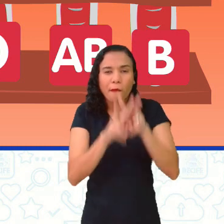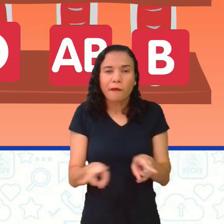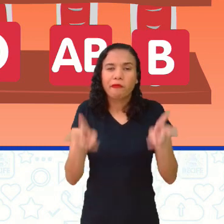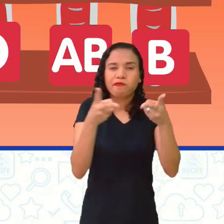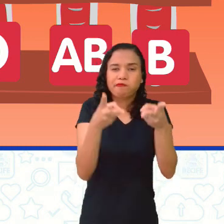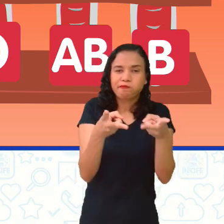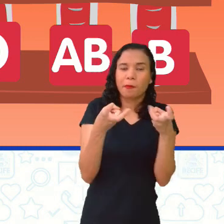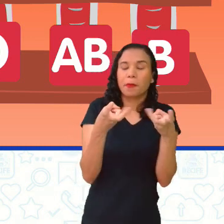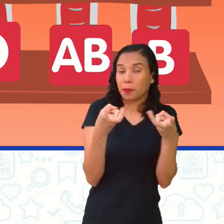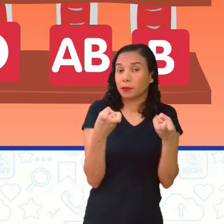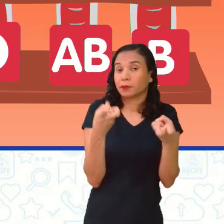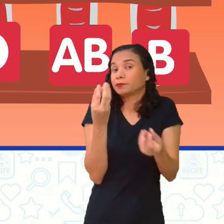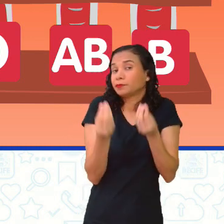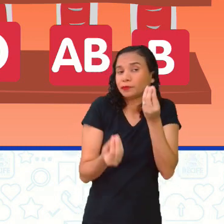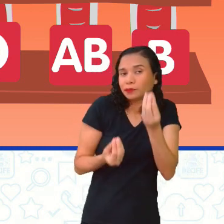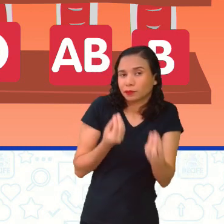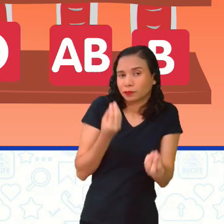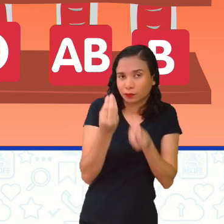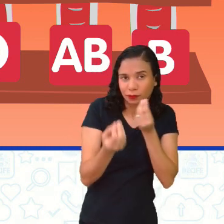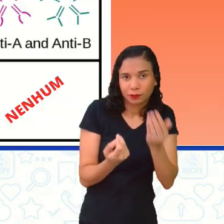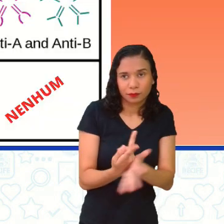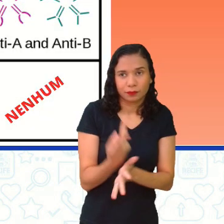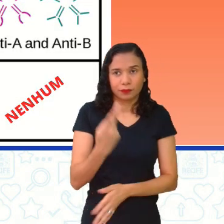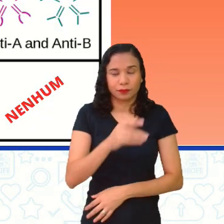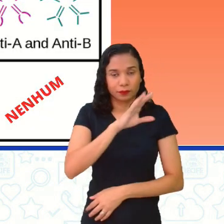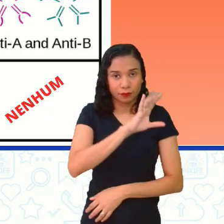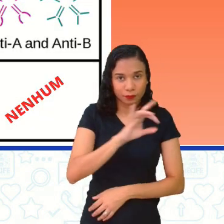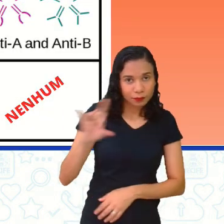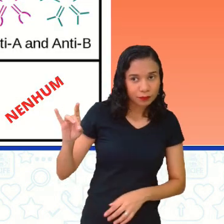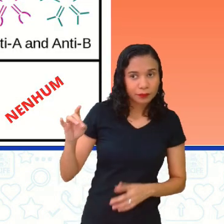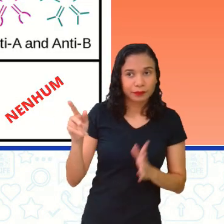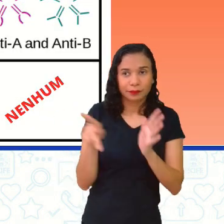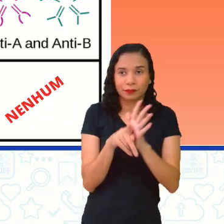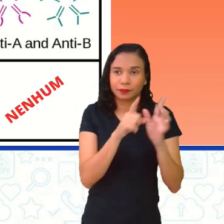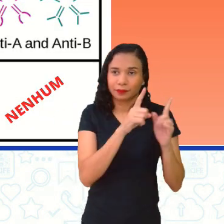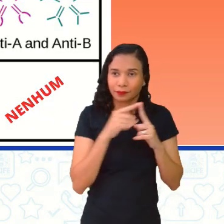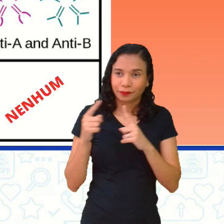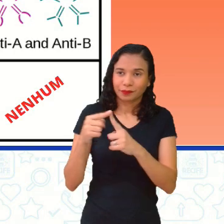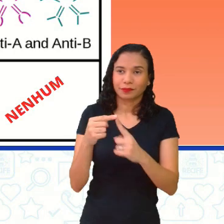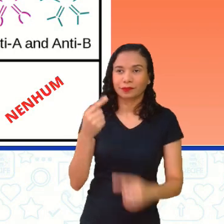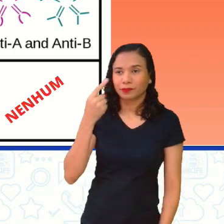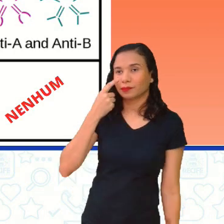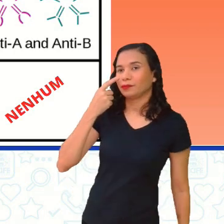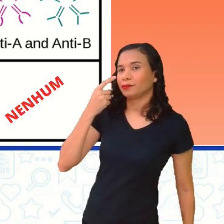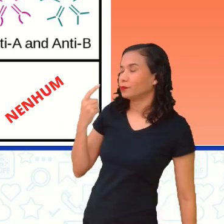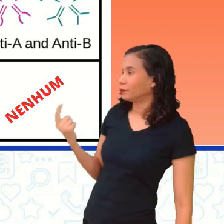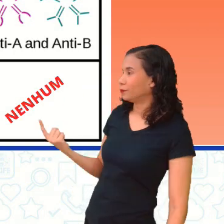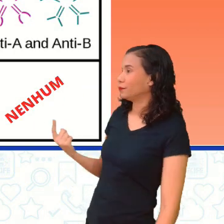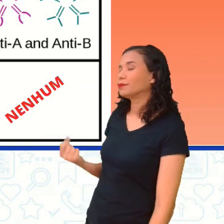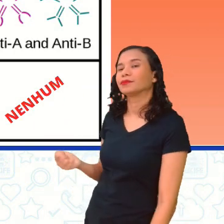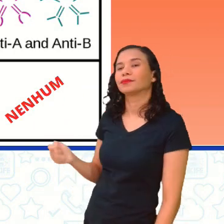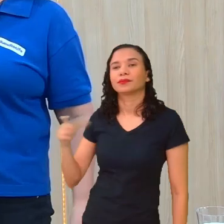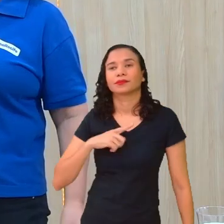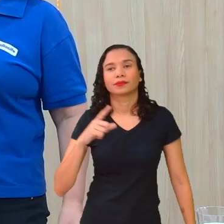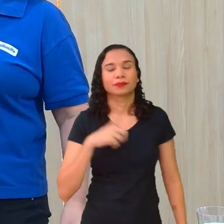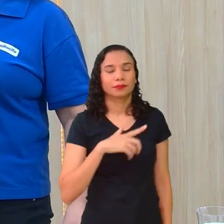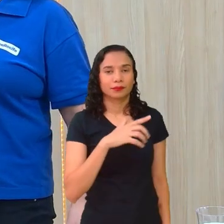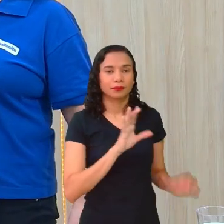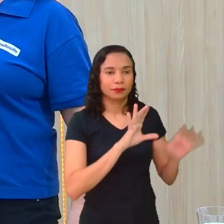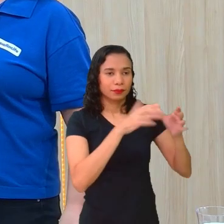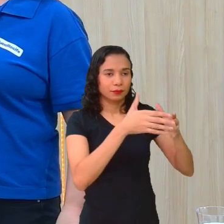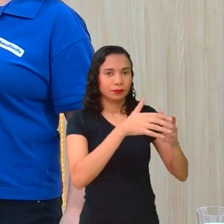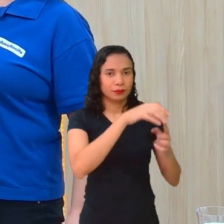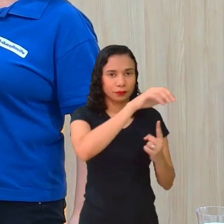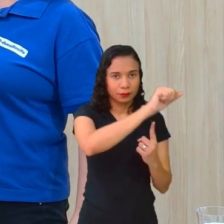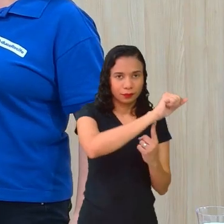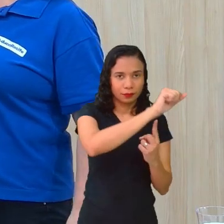percebam, né, como é que isso acontece em cada um dos tipos sanguíneos. Então, aqui, vamos lá. Então, a gente tem o grupo A,